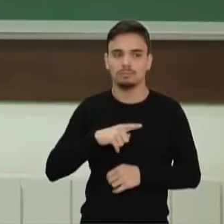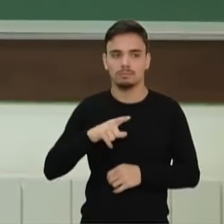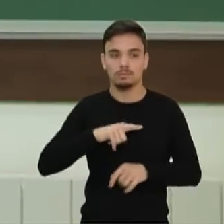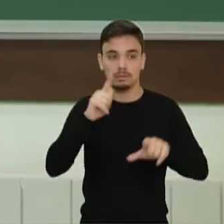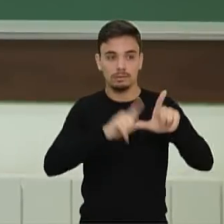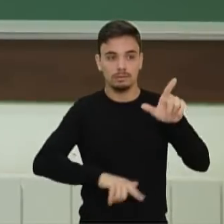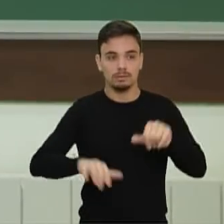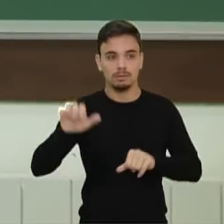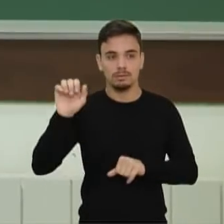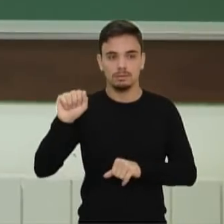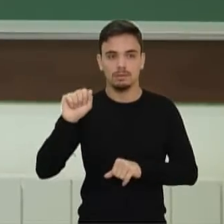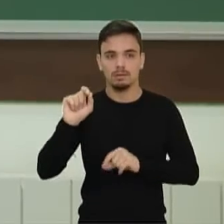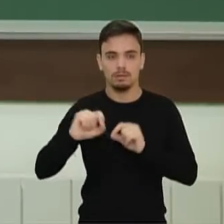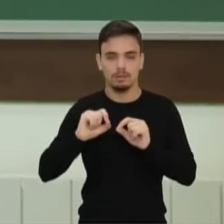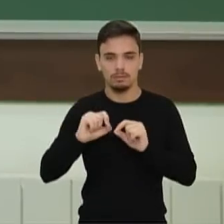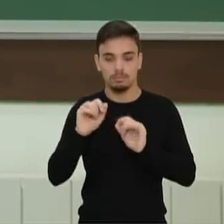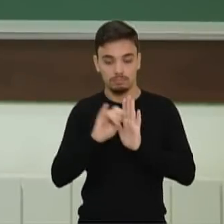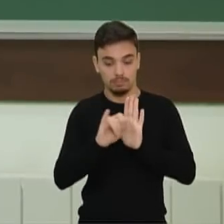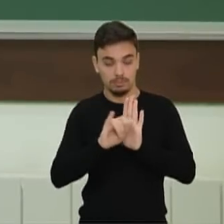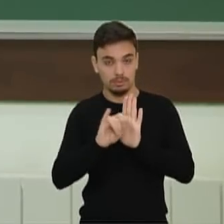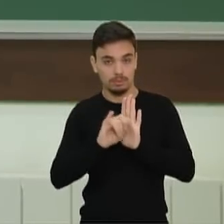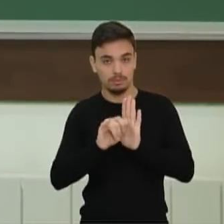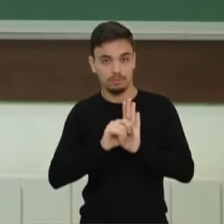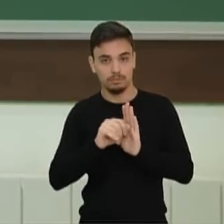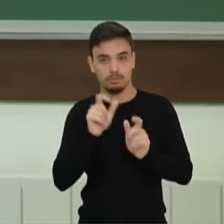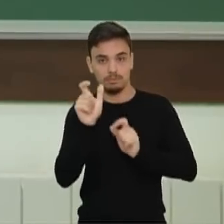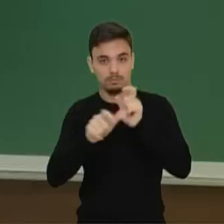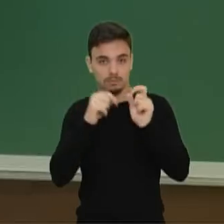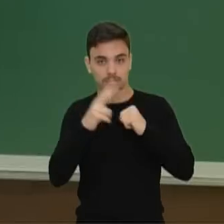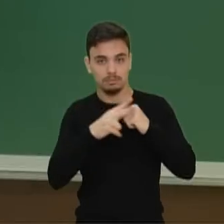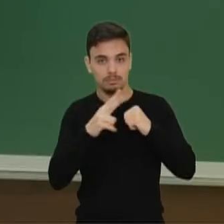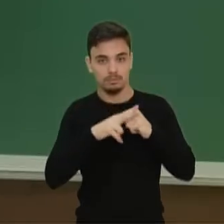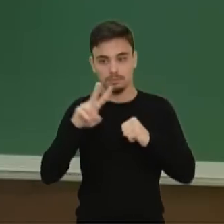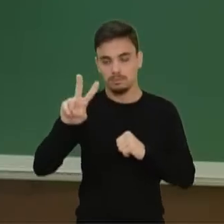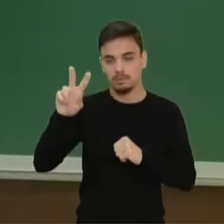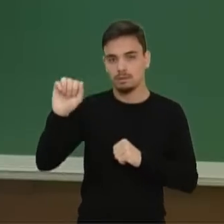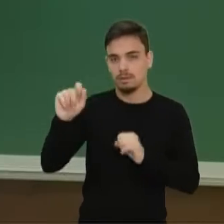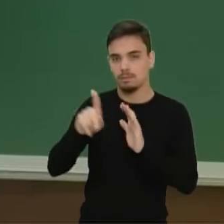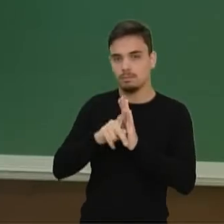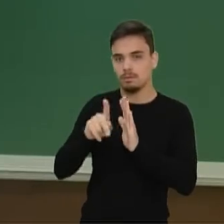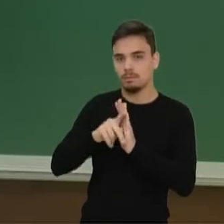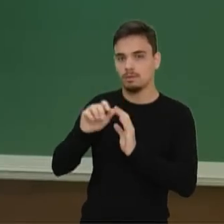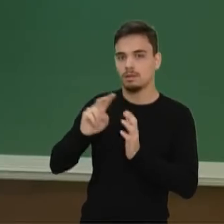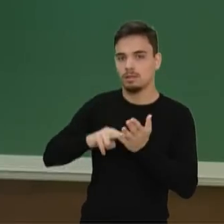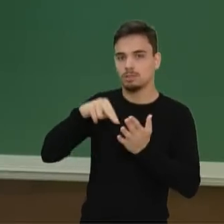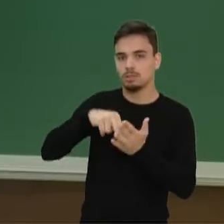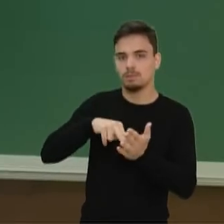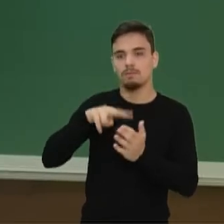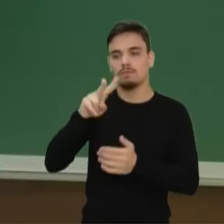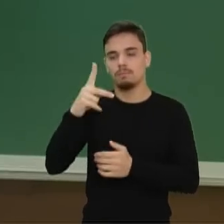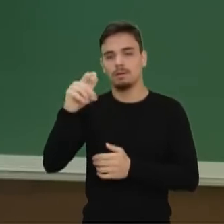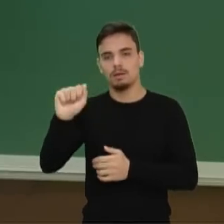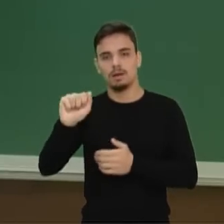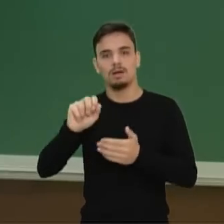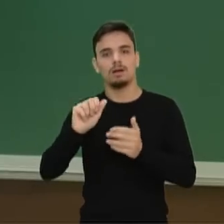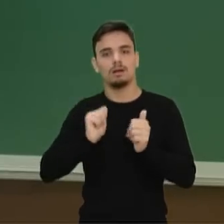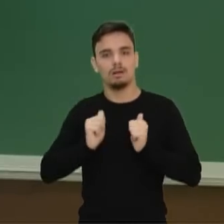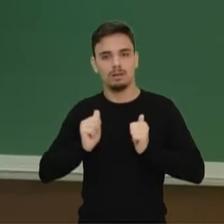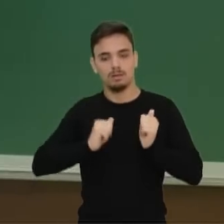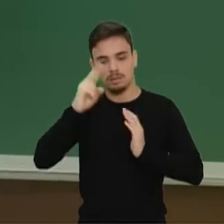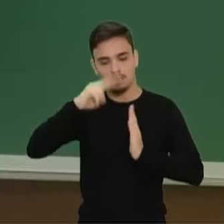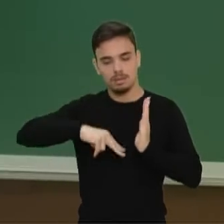ali, identifique as vozes verbais usando VA para a voz ativa, VPA para a passiva analítica